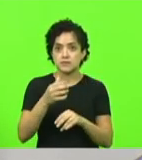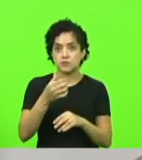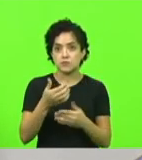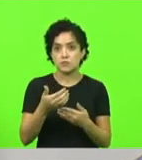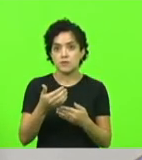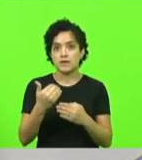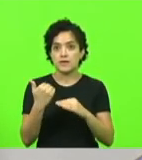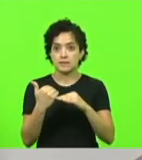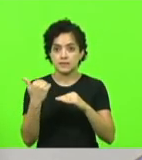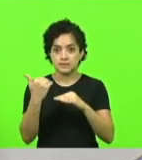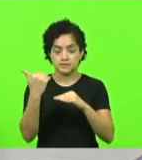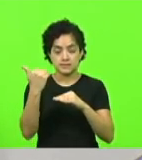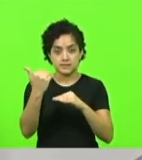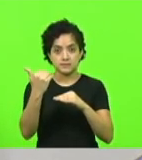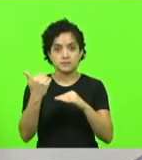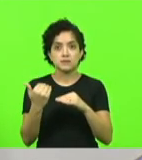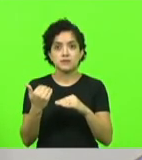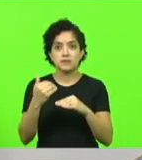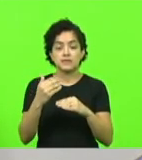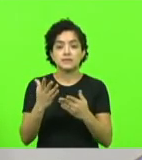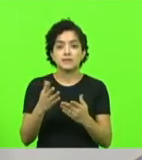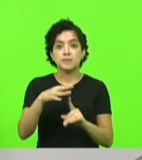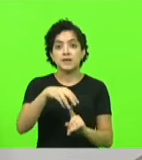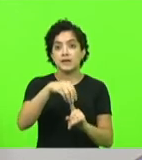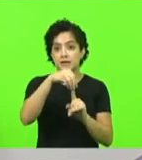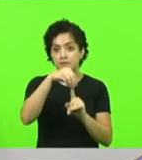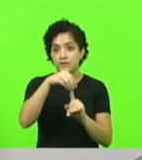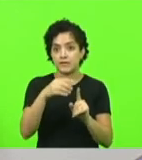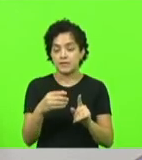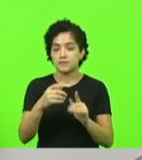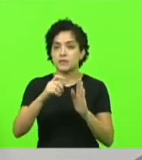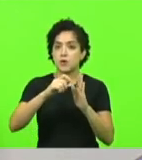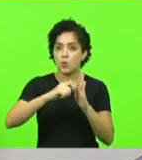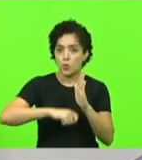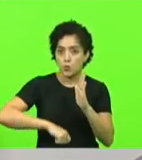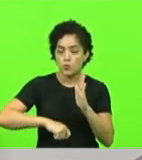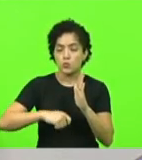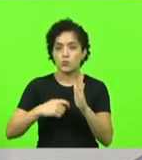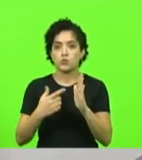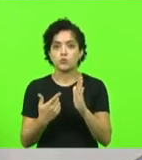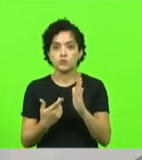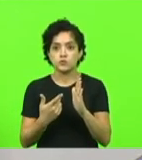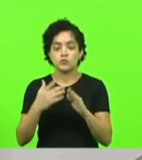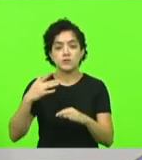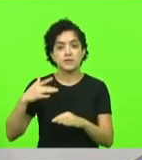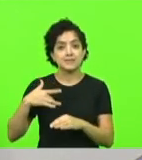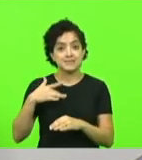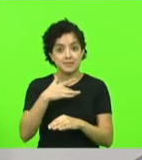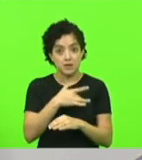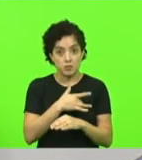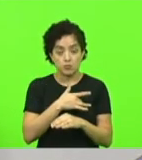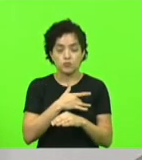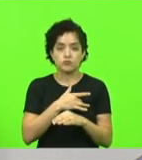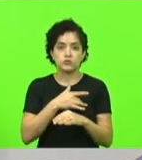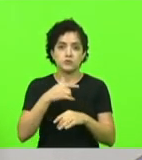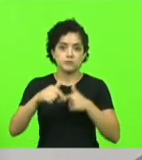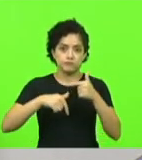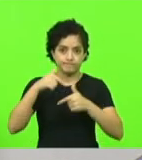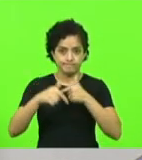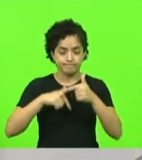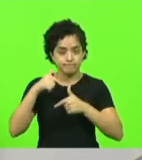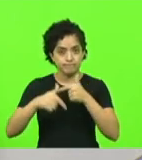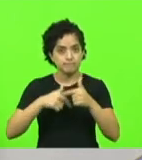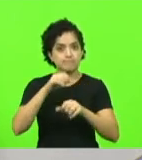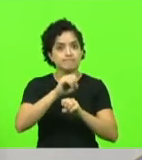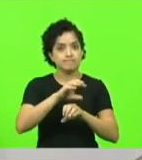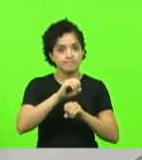das referências, nós tratamos também de concurso público, de saúde do trabalhador, da educação, de uma série